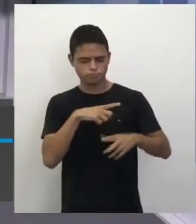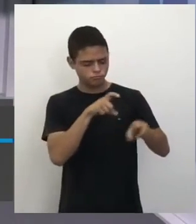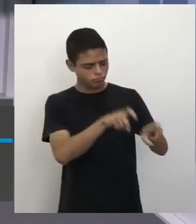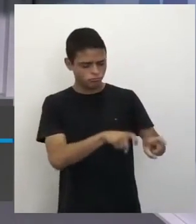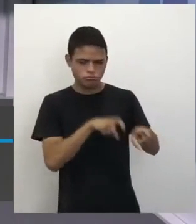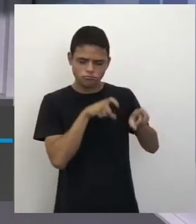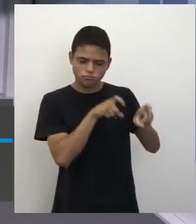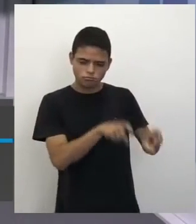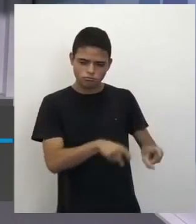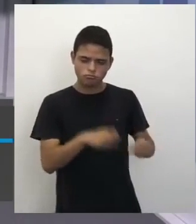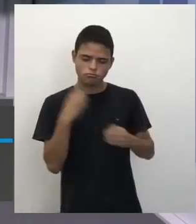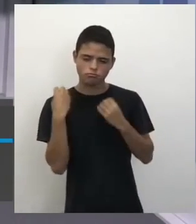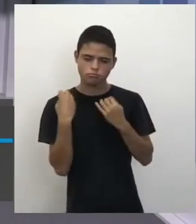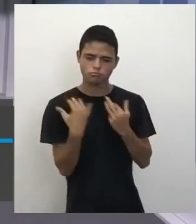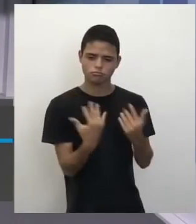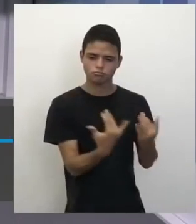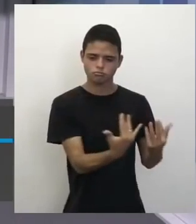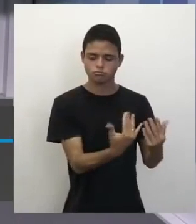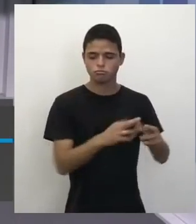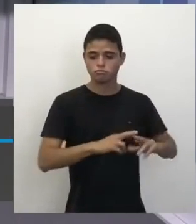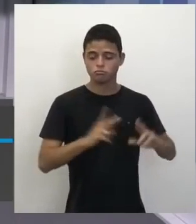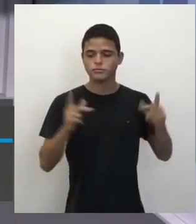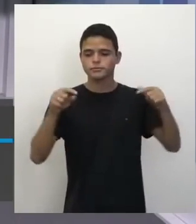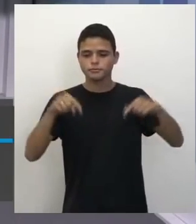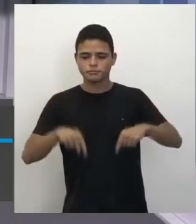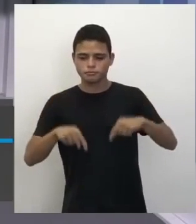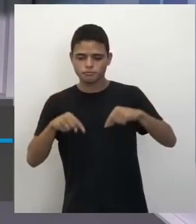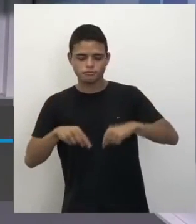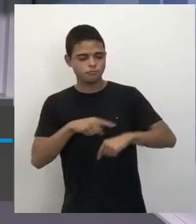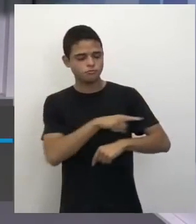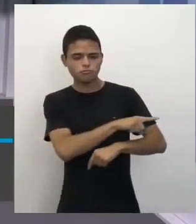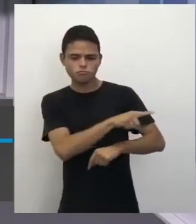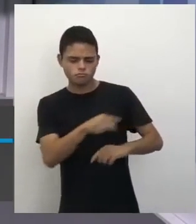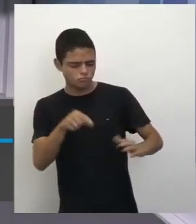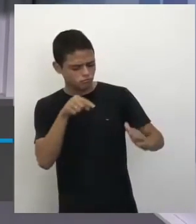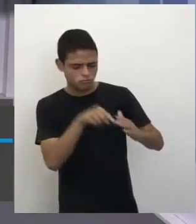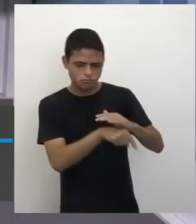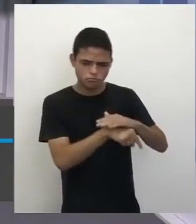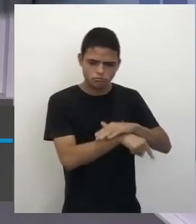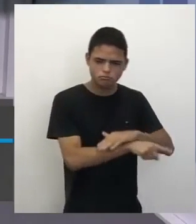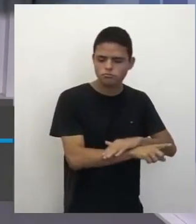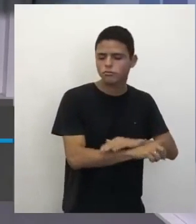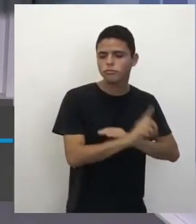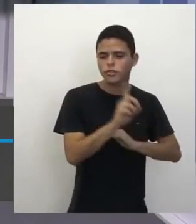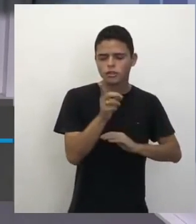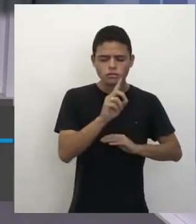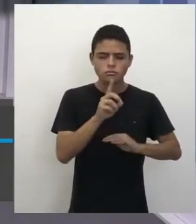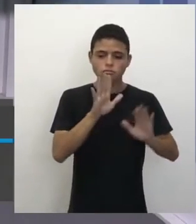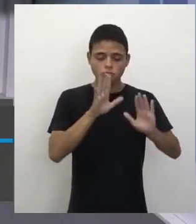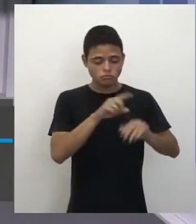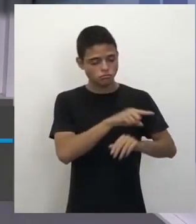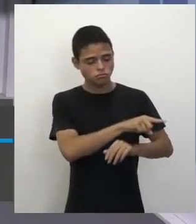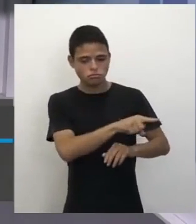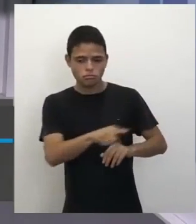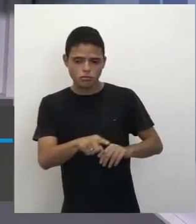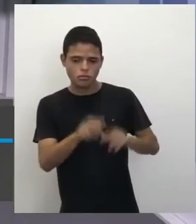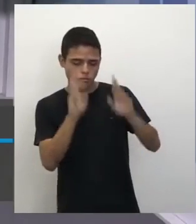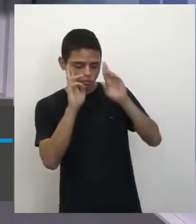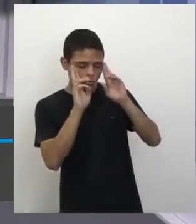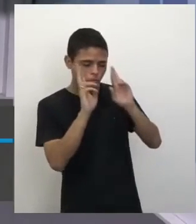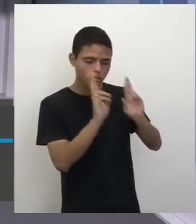agricultura diferente de nós hoje. Eles não exploravam a terra, mas eles respeitavam a terra